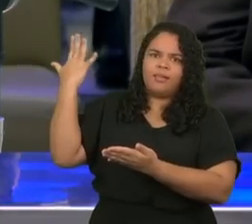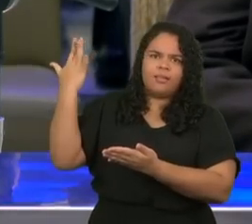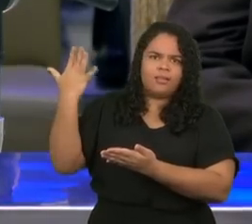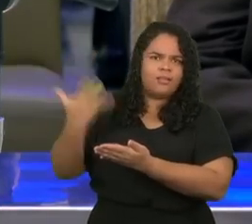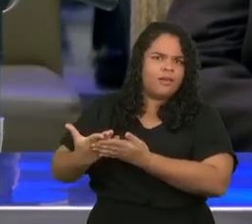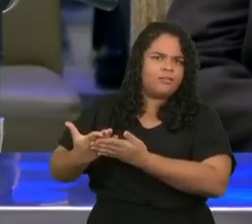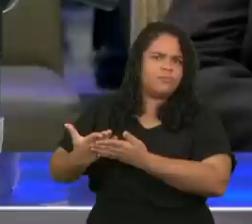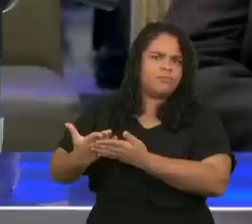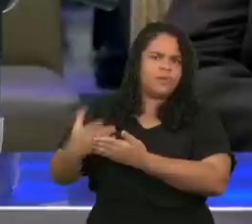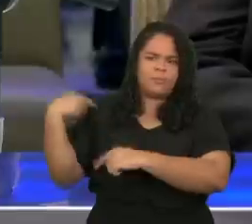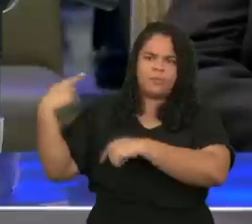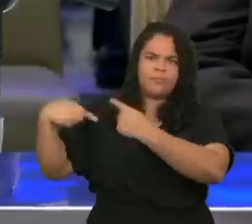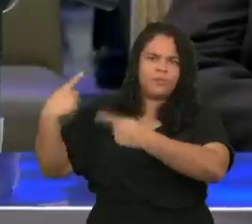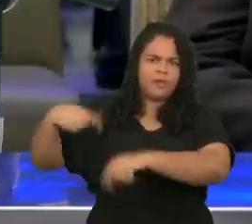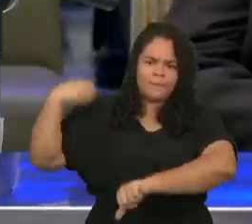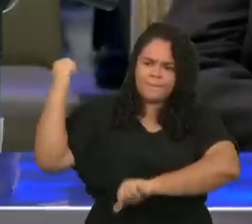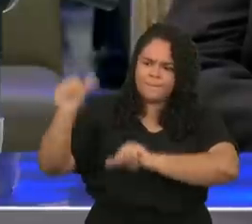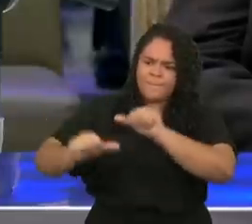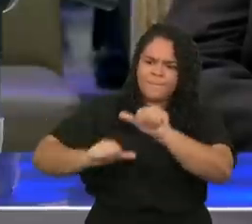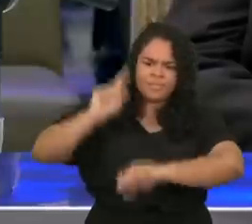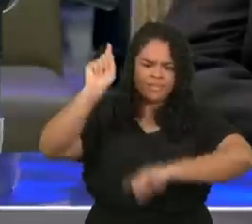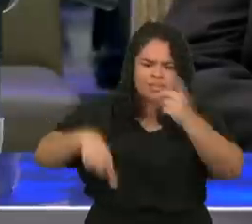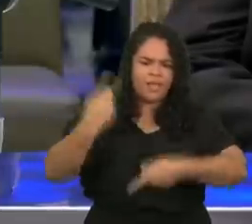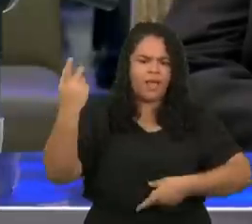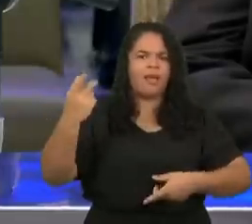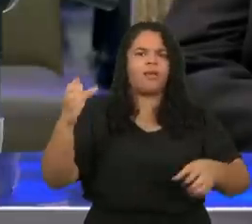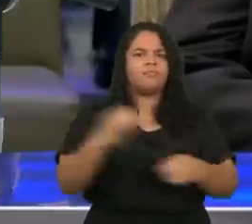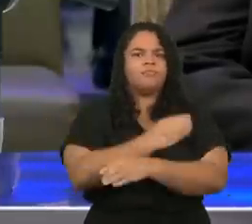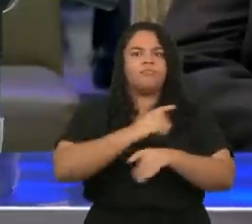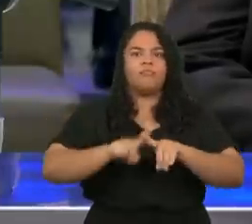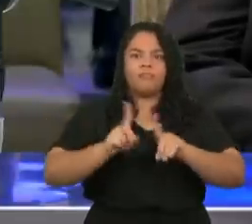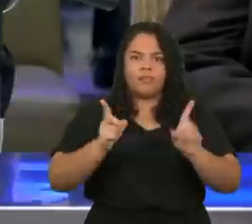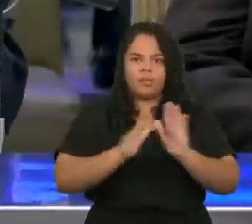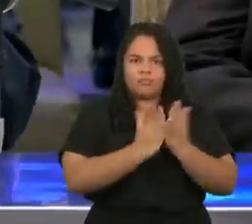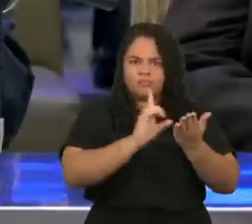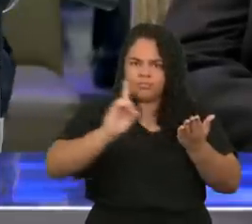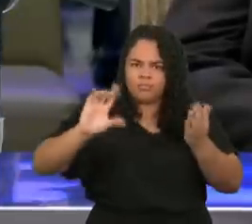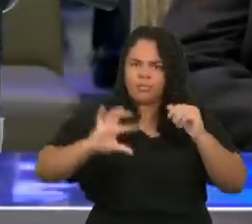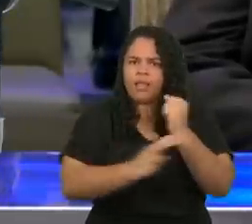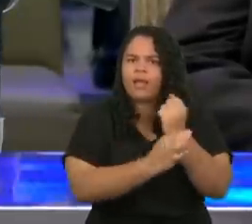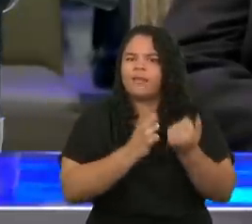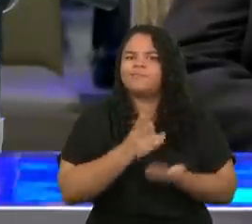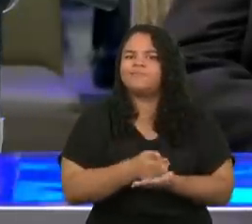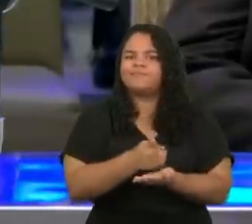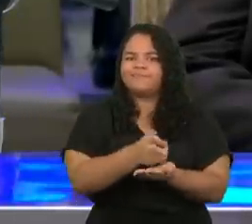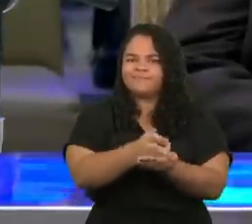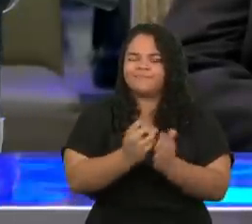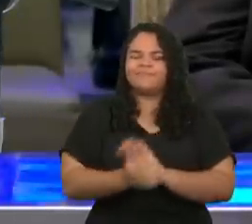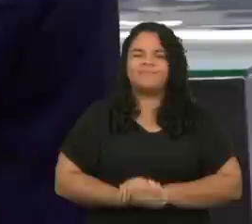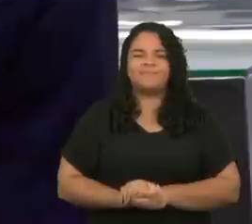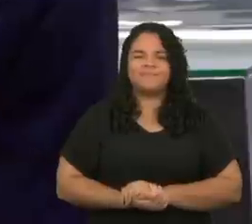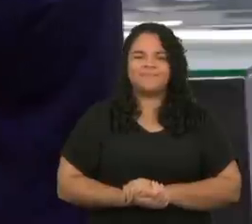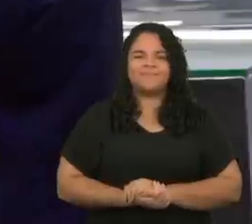esta é uma verdade imutável porque ela está Justamente na